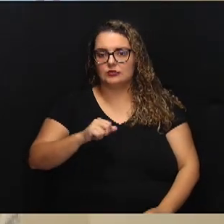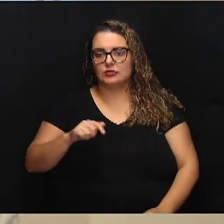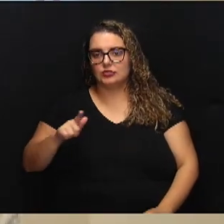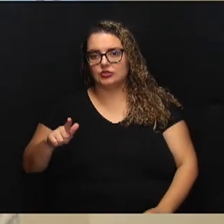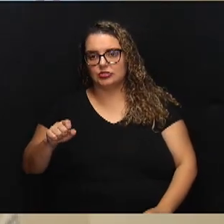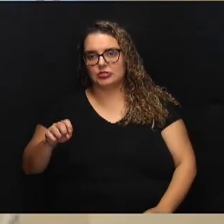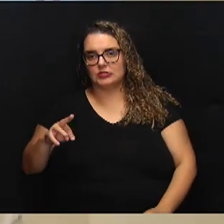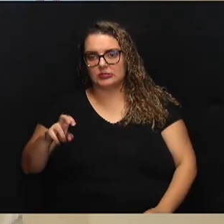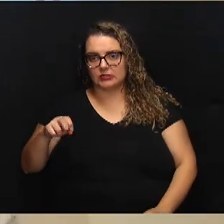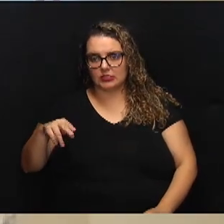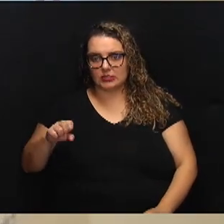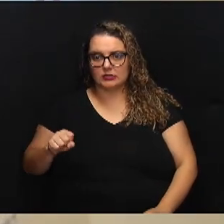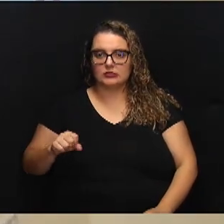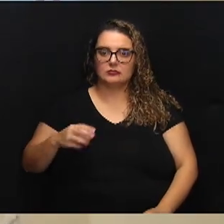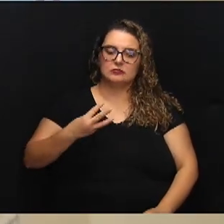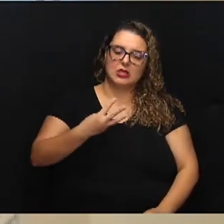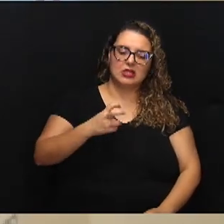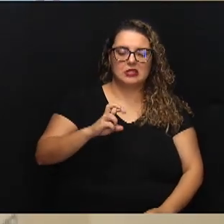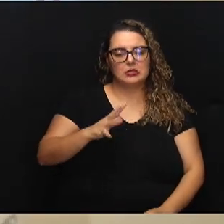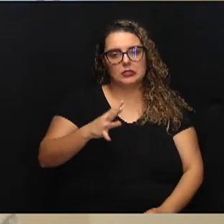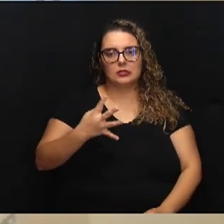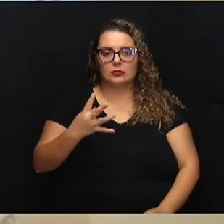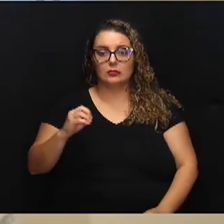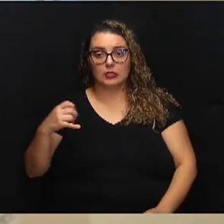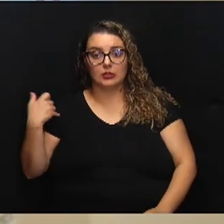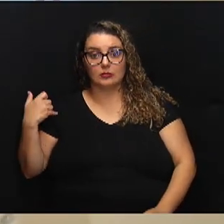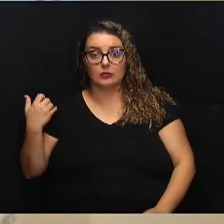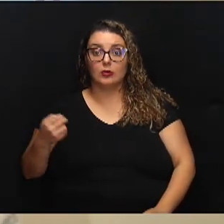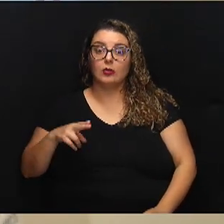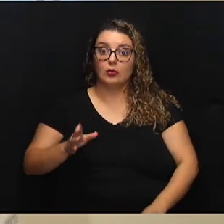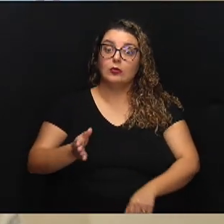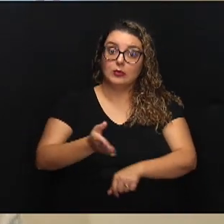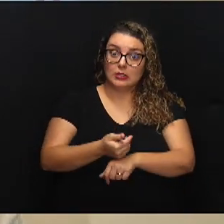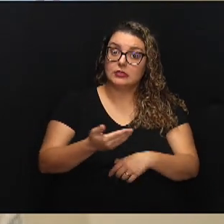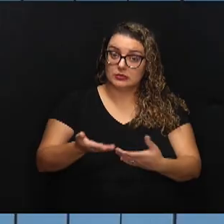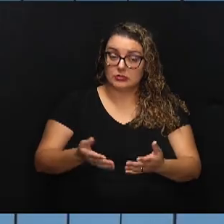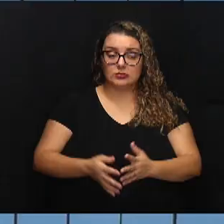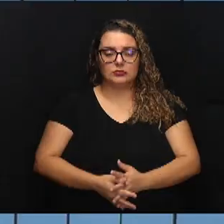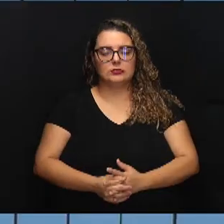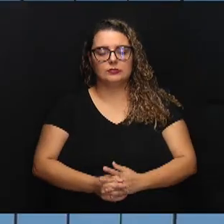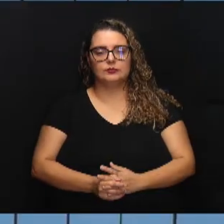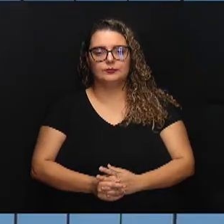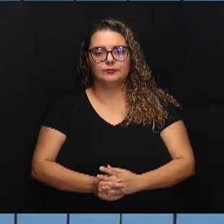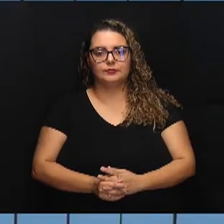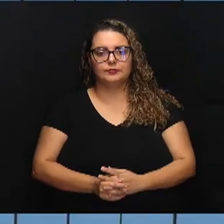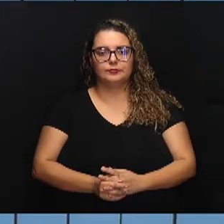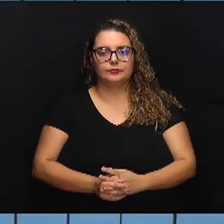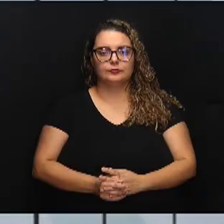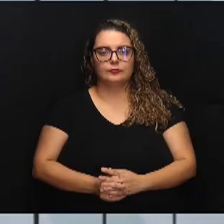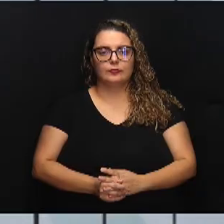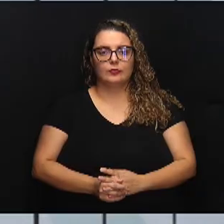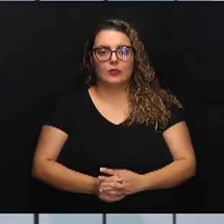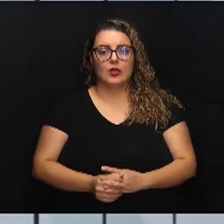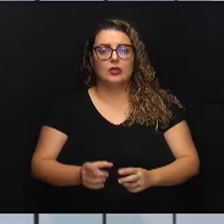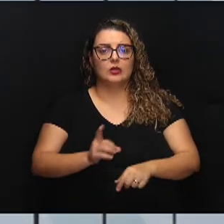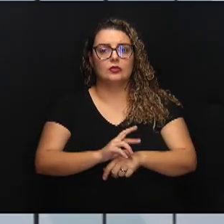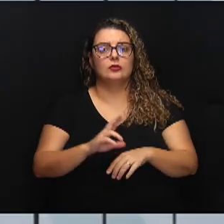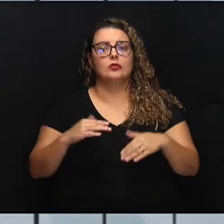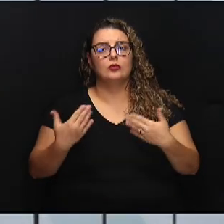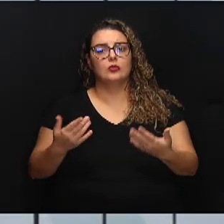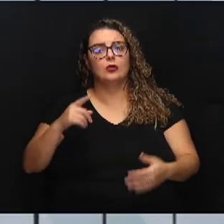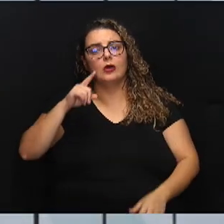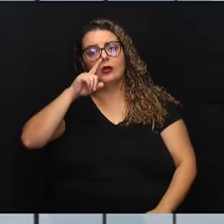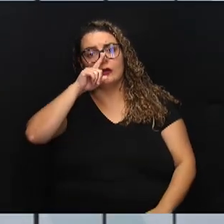em faixa etária de 35, 40 anos ou até mesmo antes disso. Doutora, quais são os fatores de